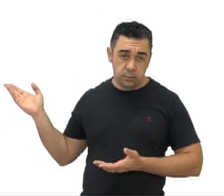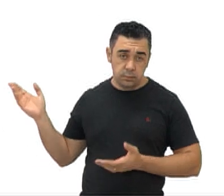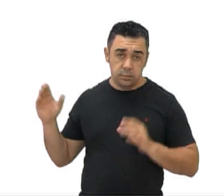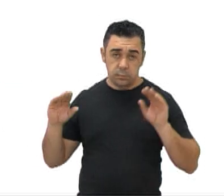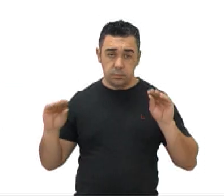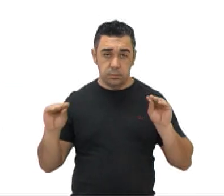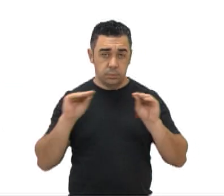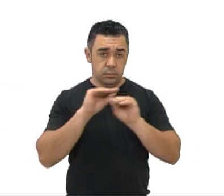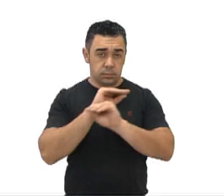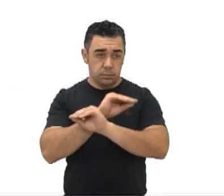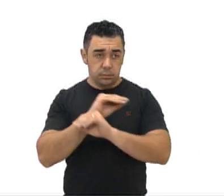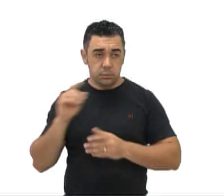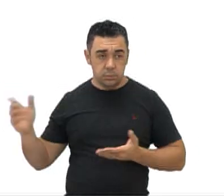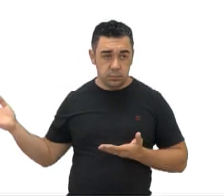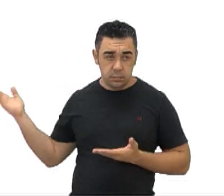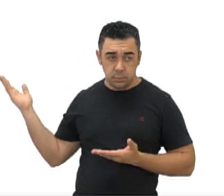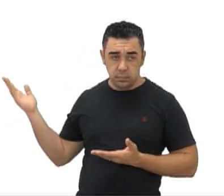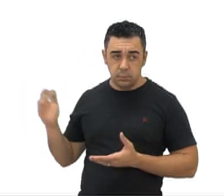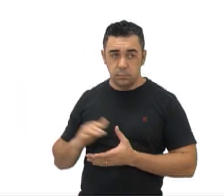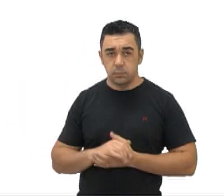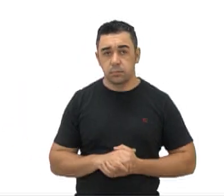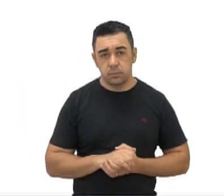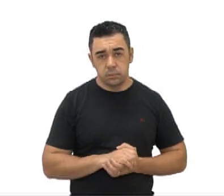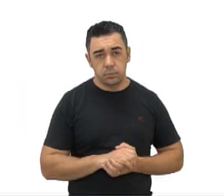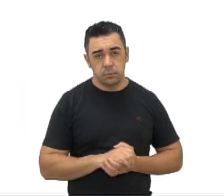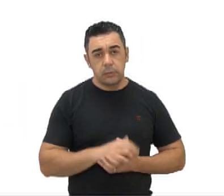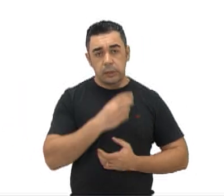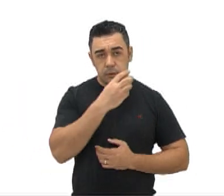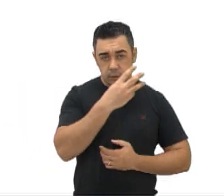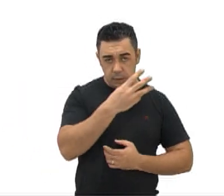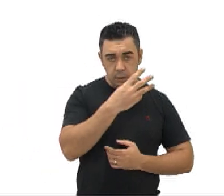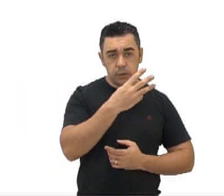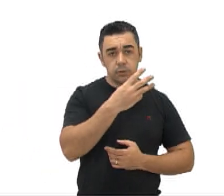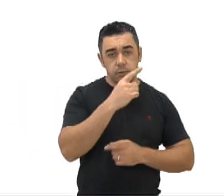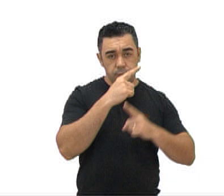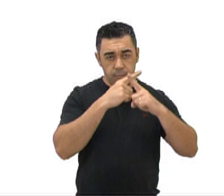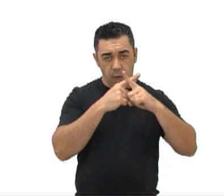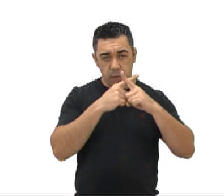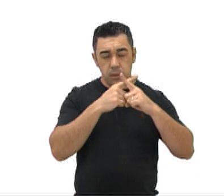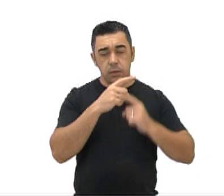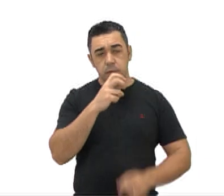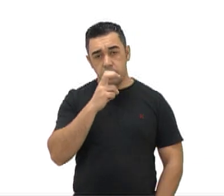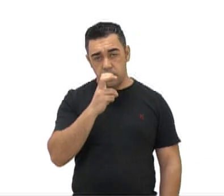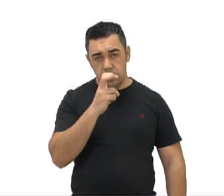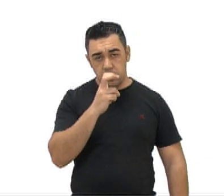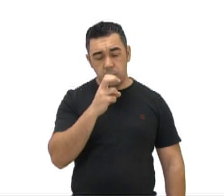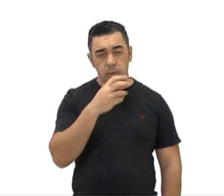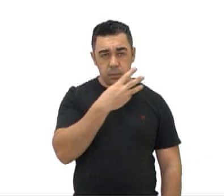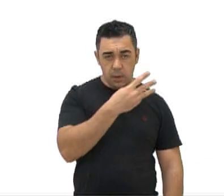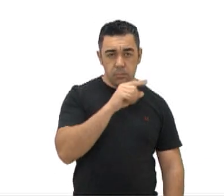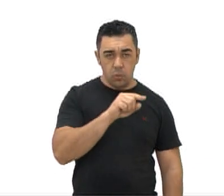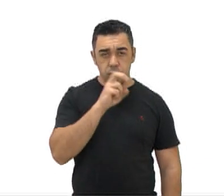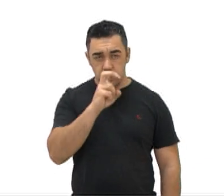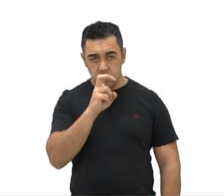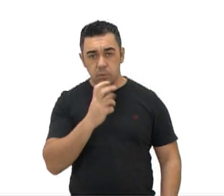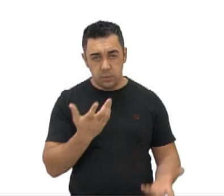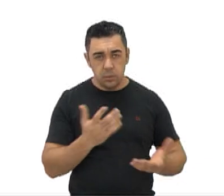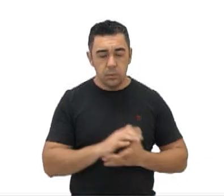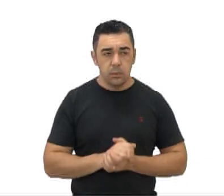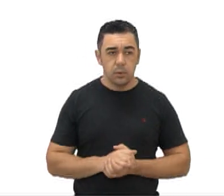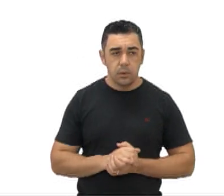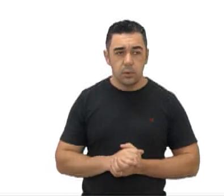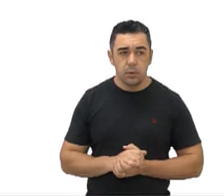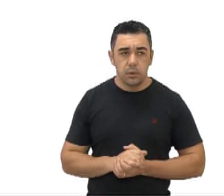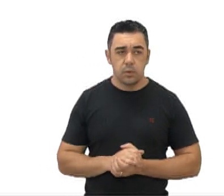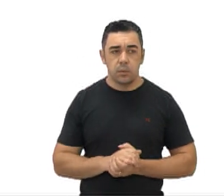de uma expressão? Assim, 3, que vai estar referenciado ao triplicarmos, veja lá, quando ele fala triplicarmos,